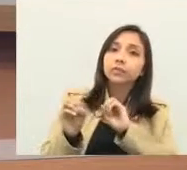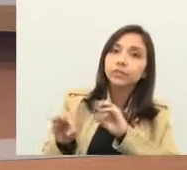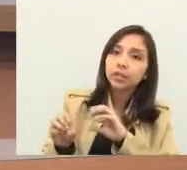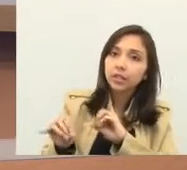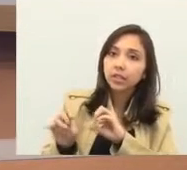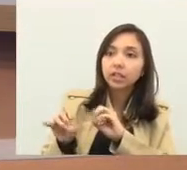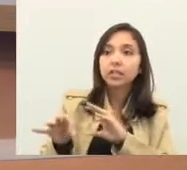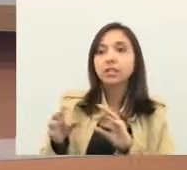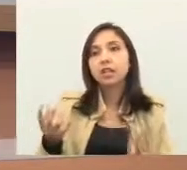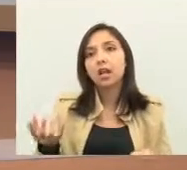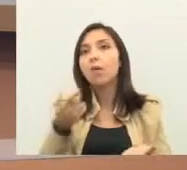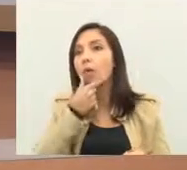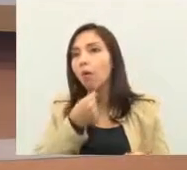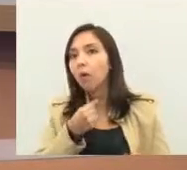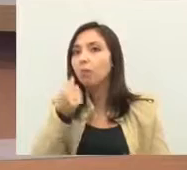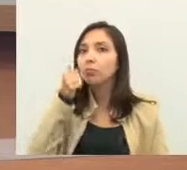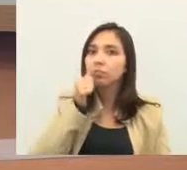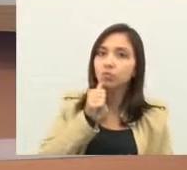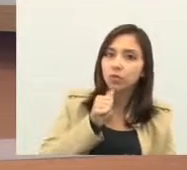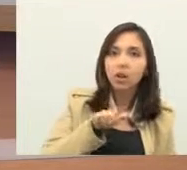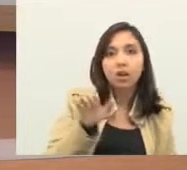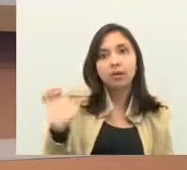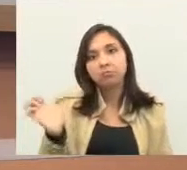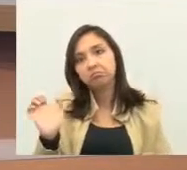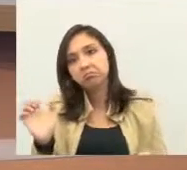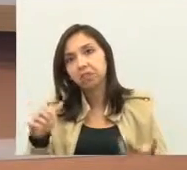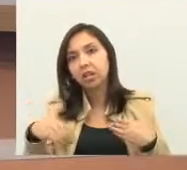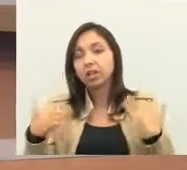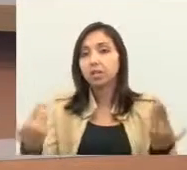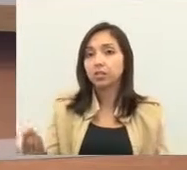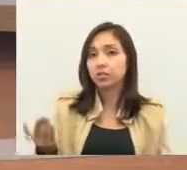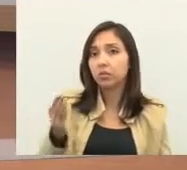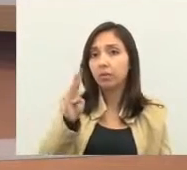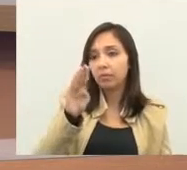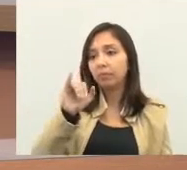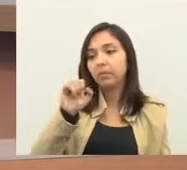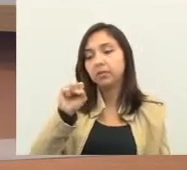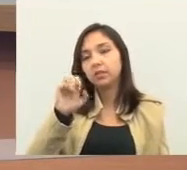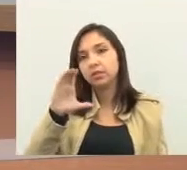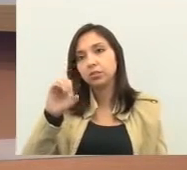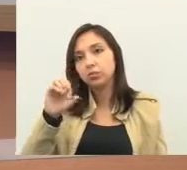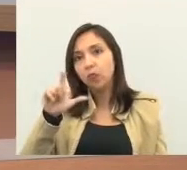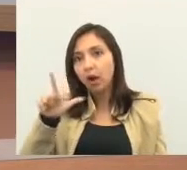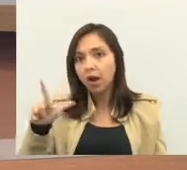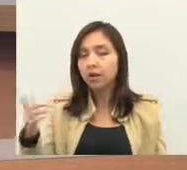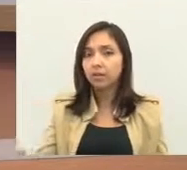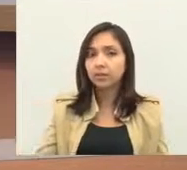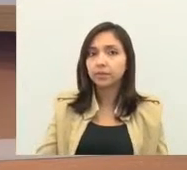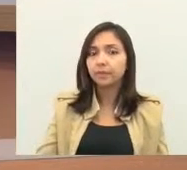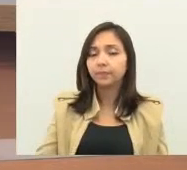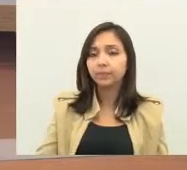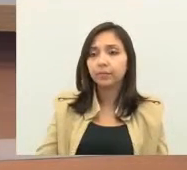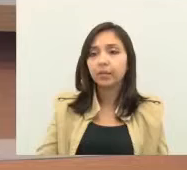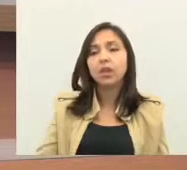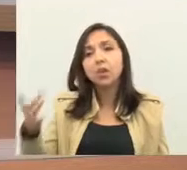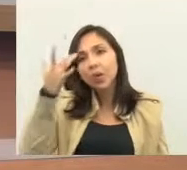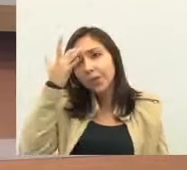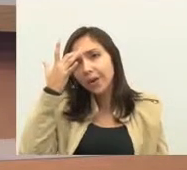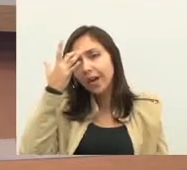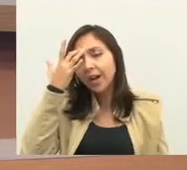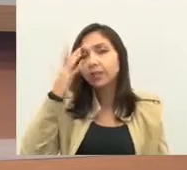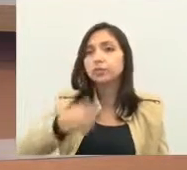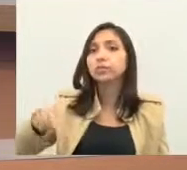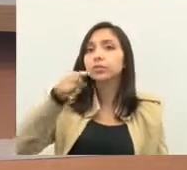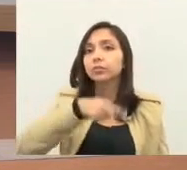se é heterossexual, se é homossexual, se é bissexual. E aí eu acho que a gente tem